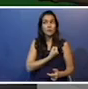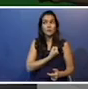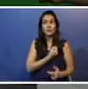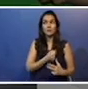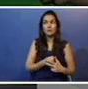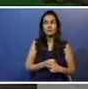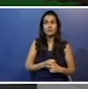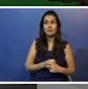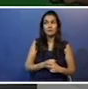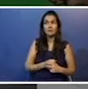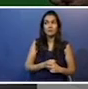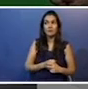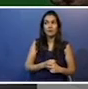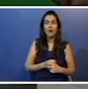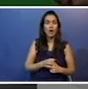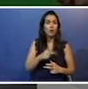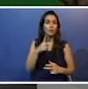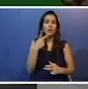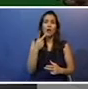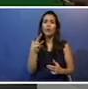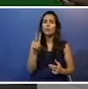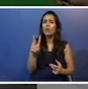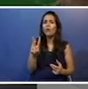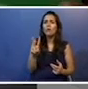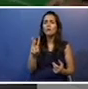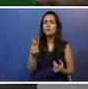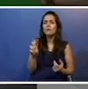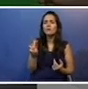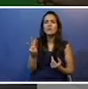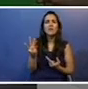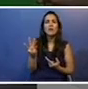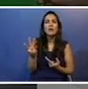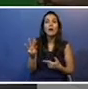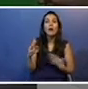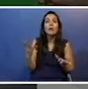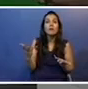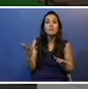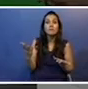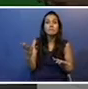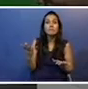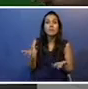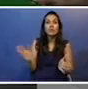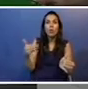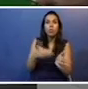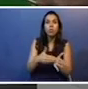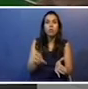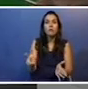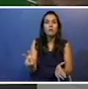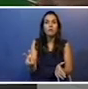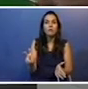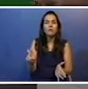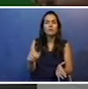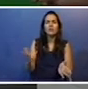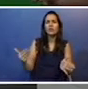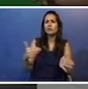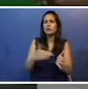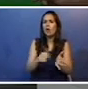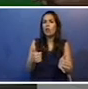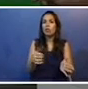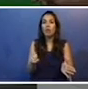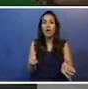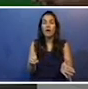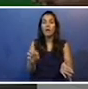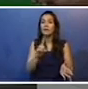não fui, 1, eu não falei do 2, nem do 3. Aí eu fui para o 5. Depois eu já fui para o 10. E não falei